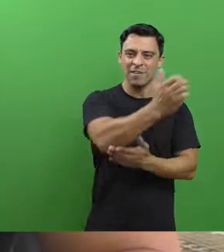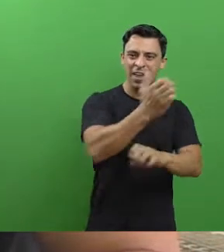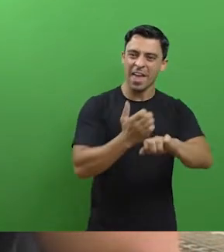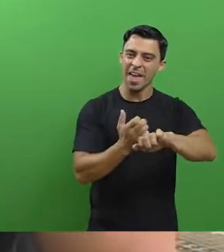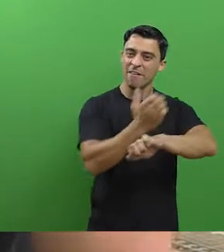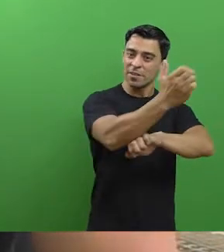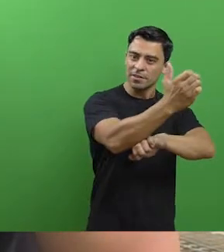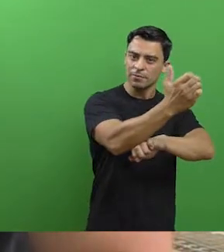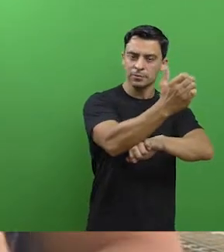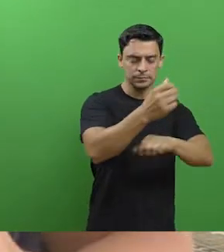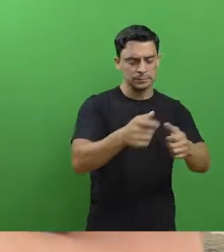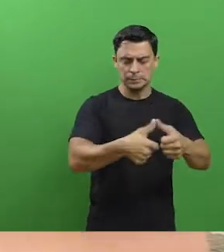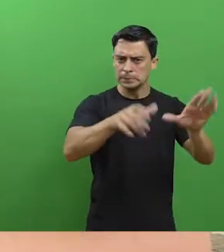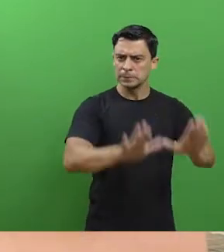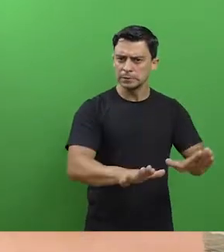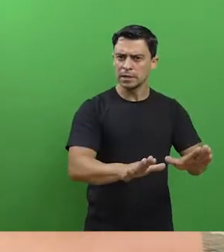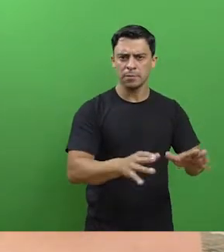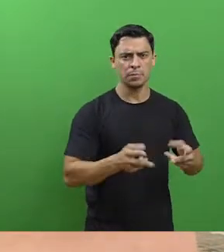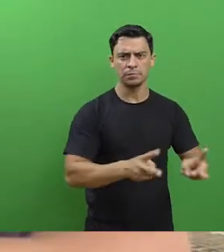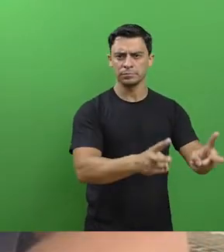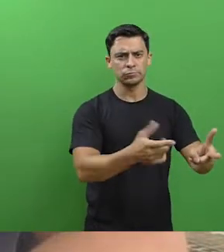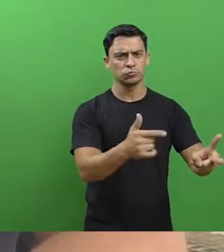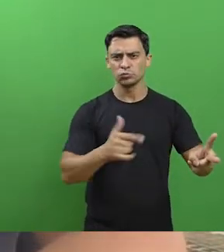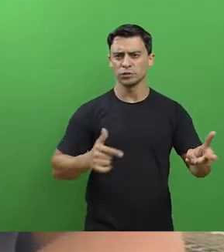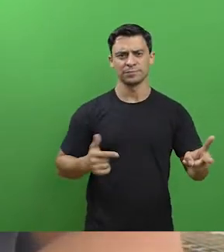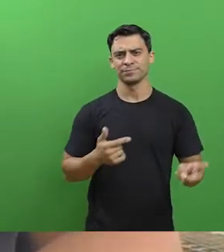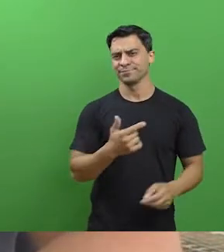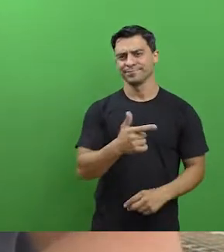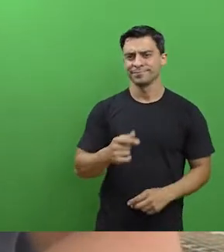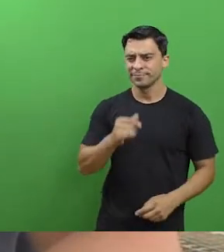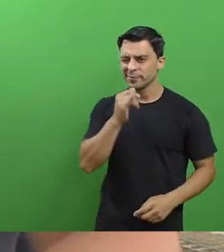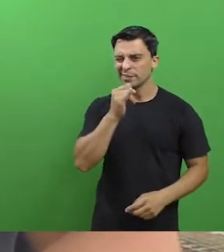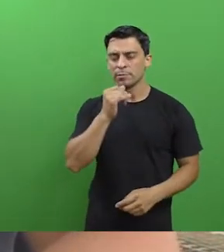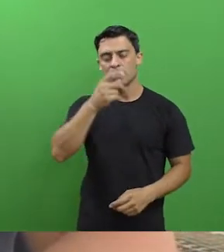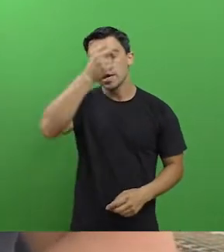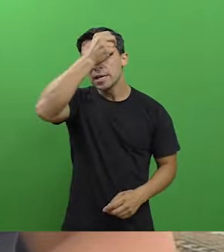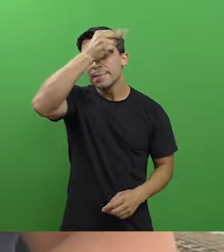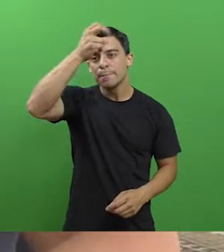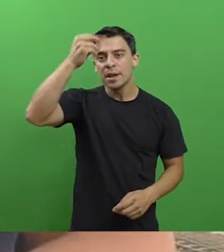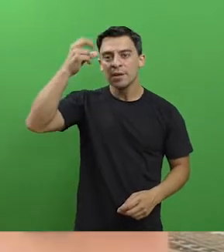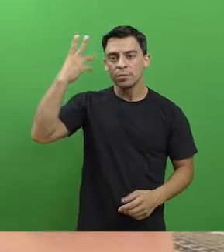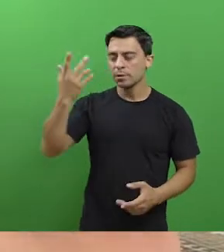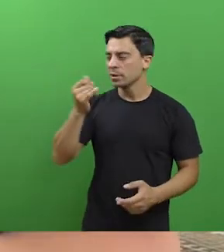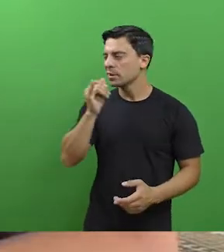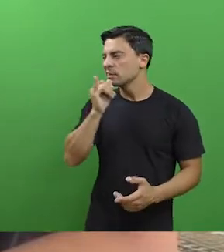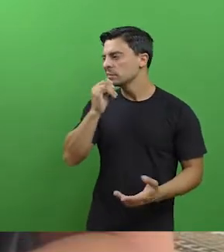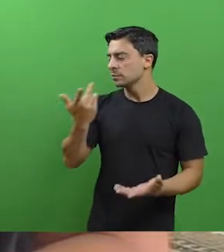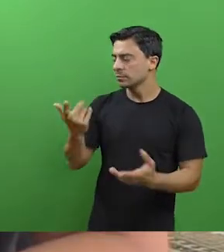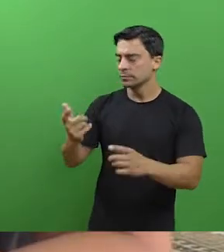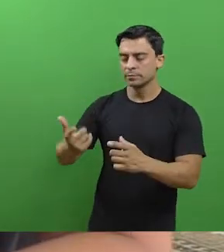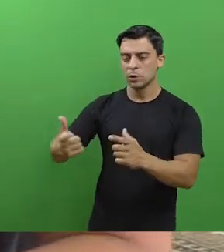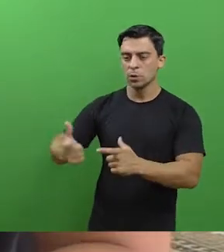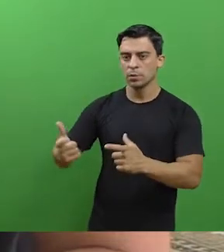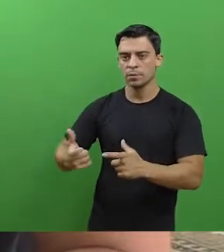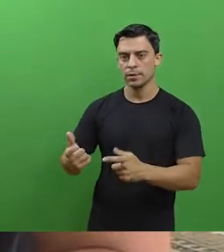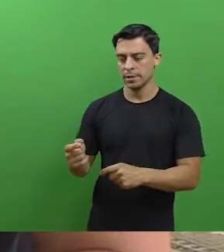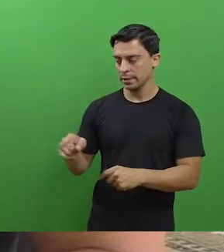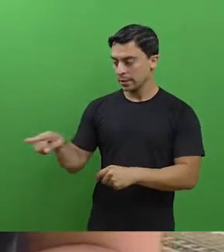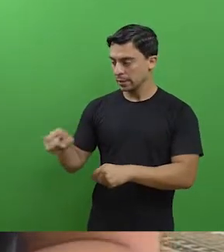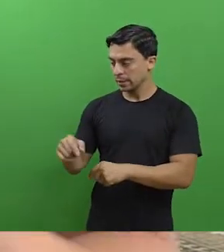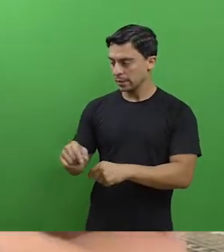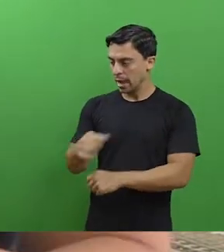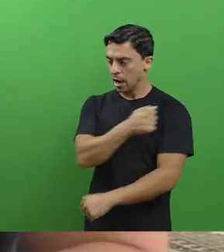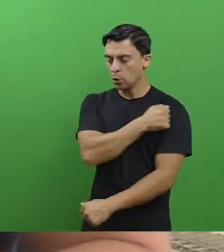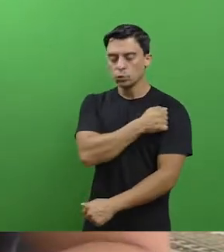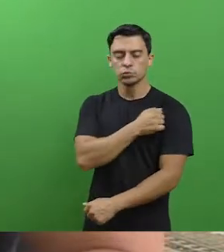ali. Então, vamos dizer lá na rede municipal, né, da prefeitura. Eles têm lá os alunos surdos das